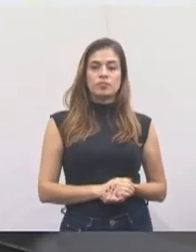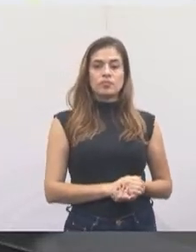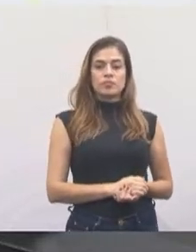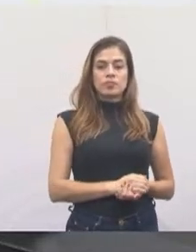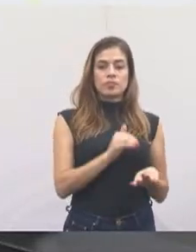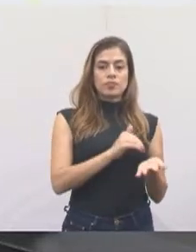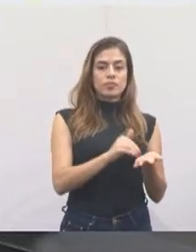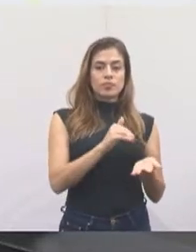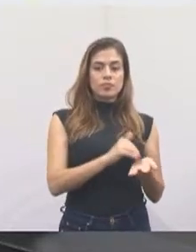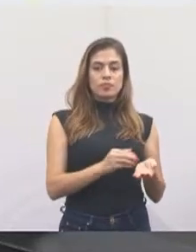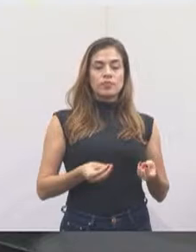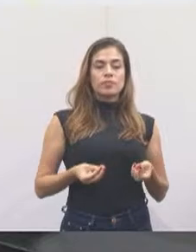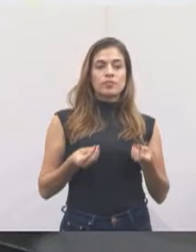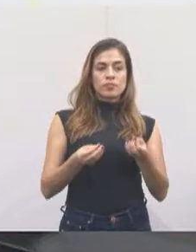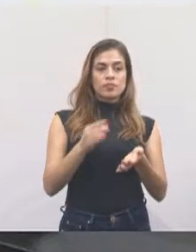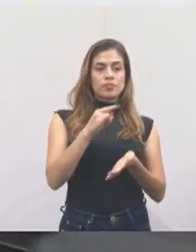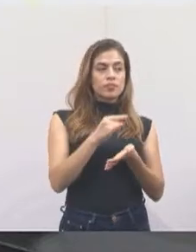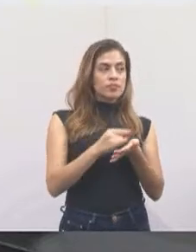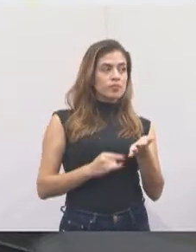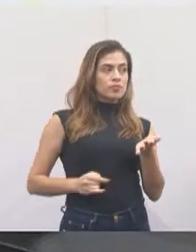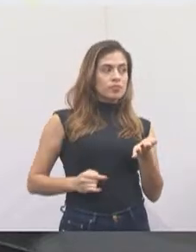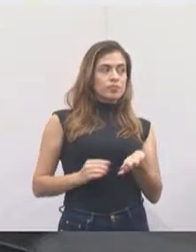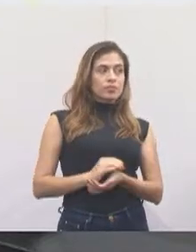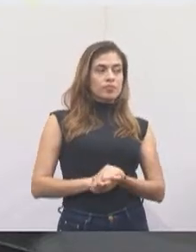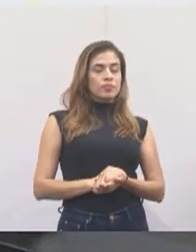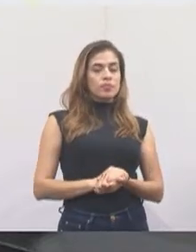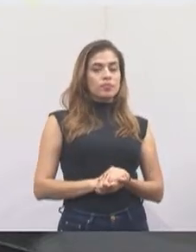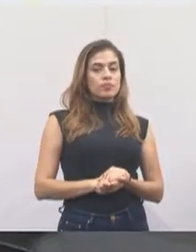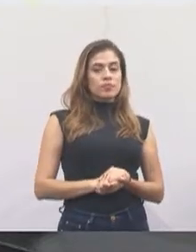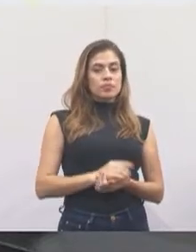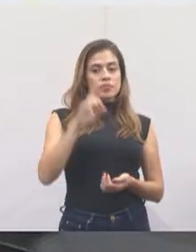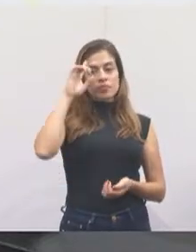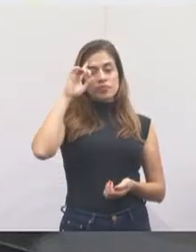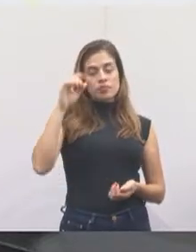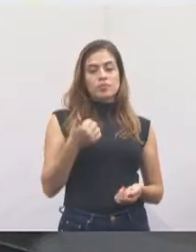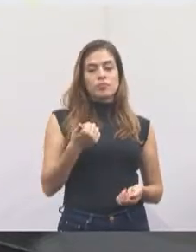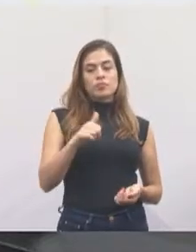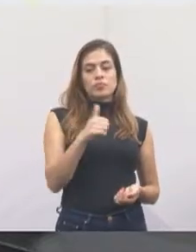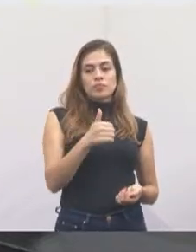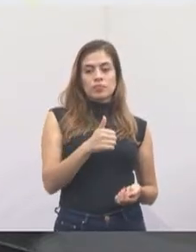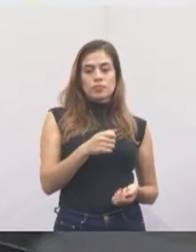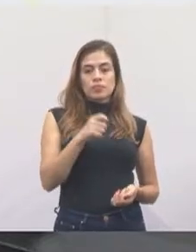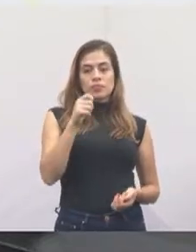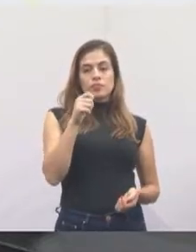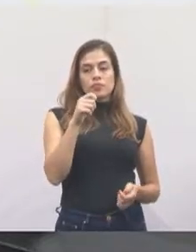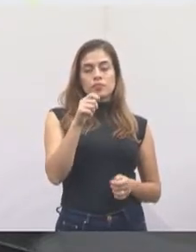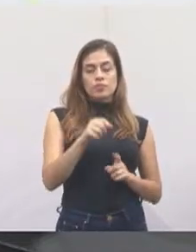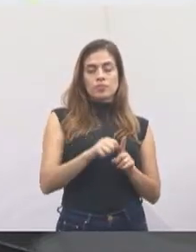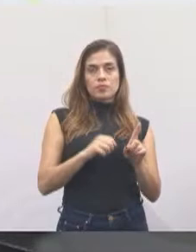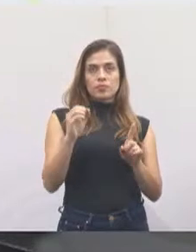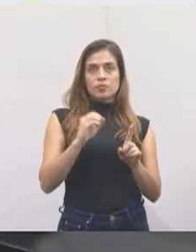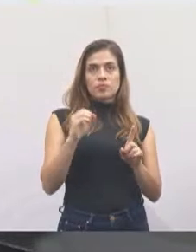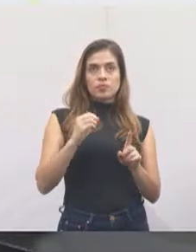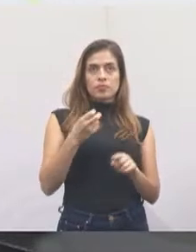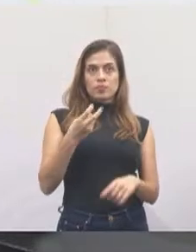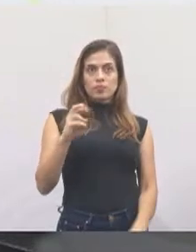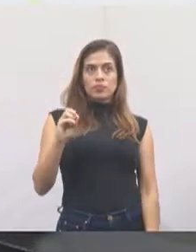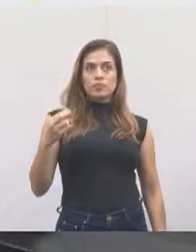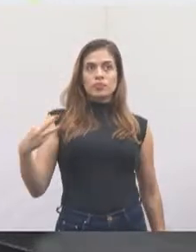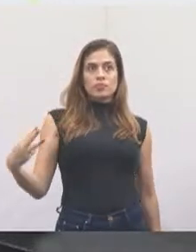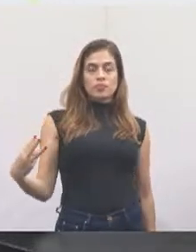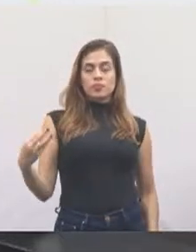os ter termos de referência com orçamentos do dia 11/10 de23 nesses termos de referência